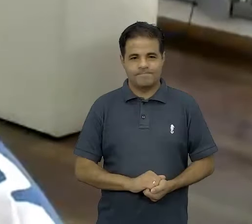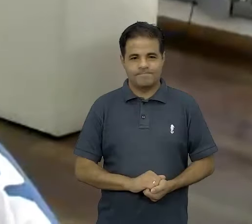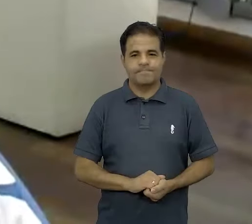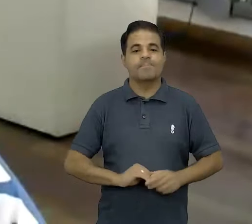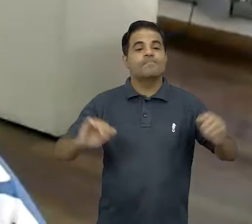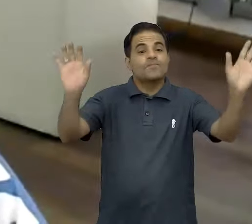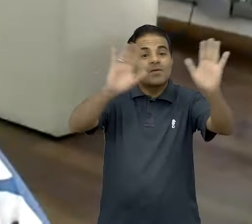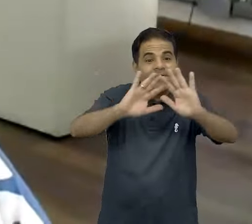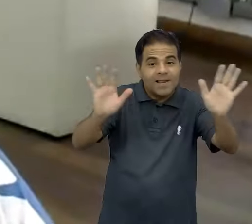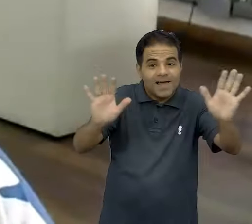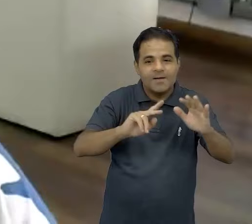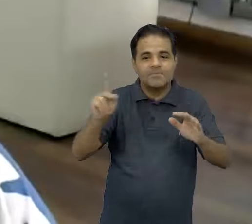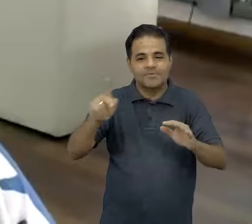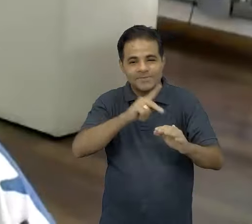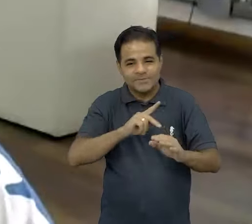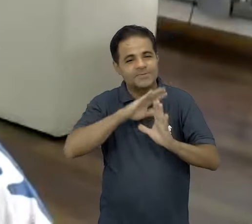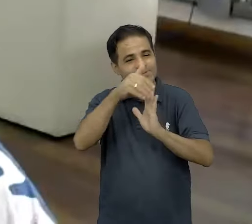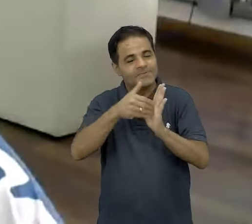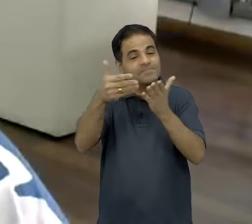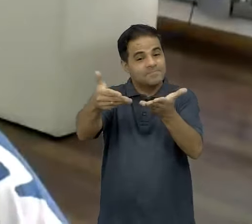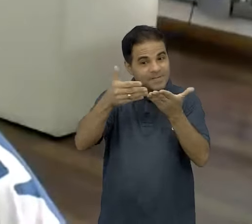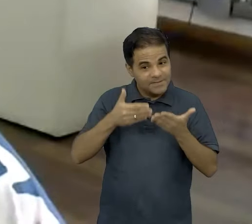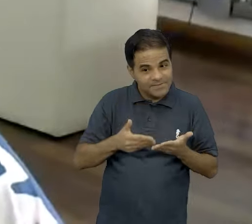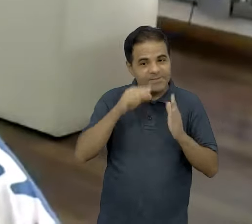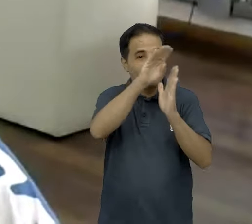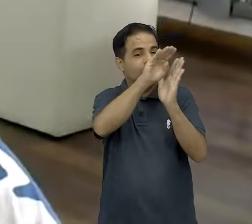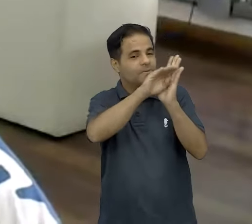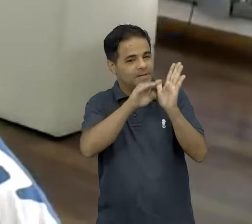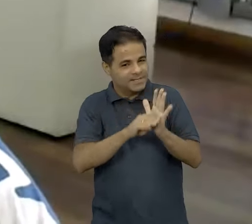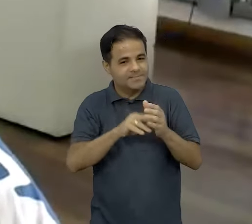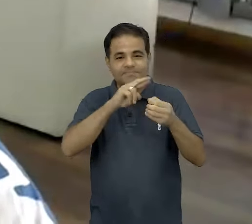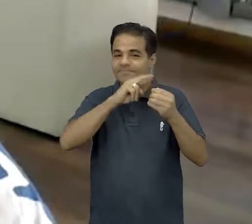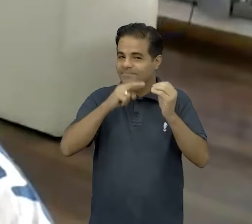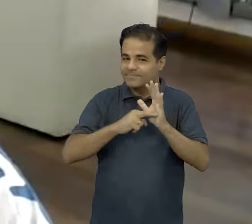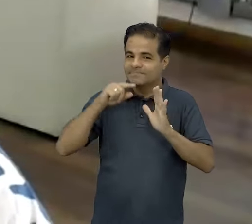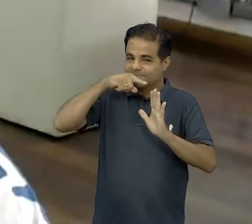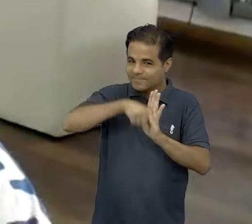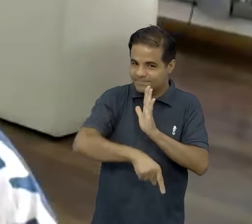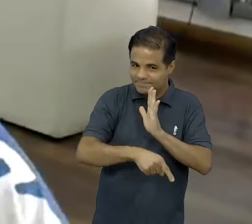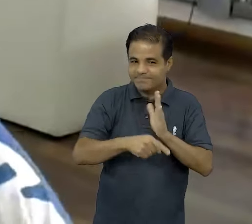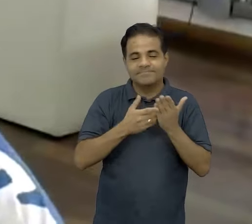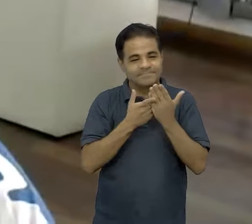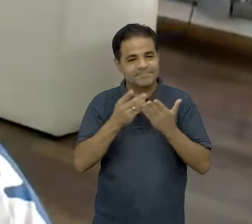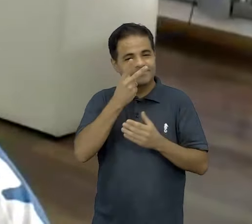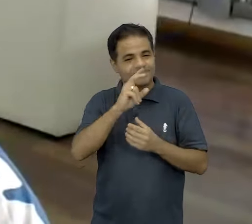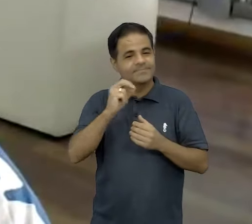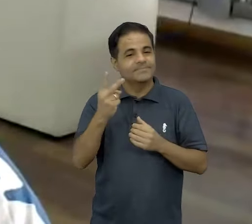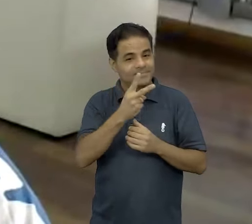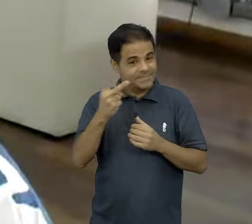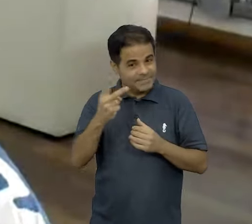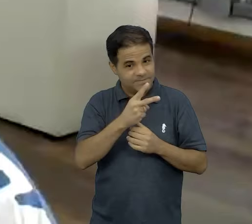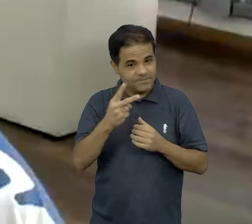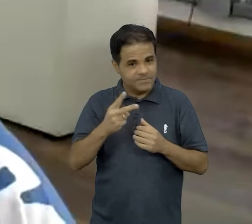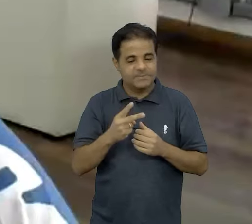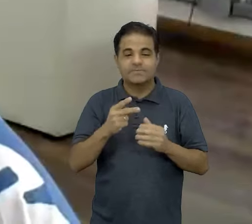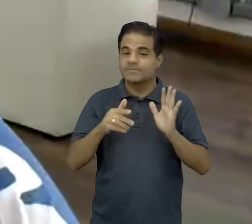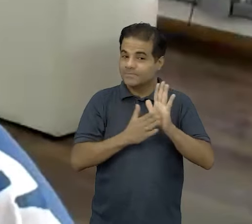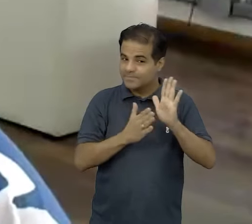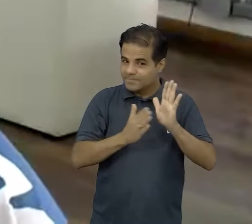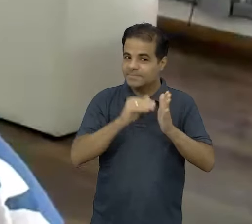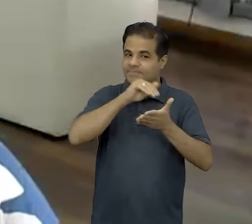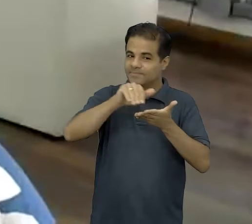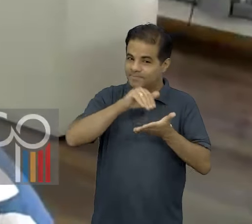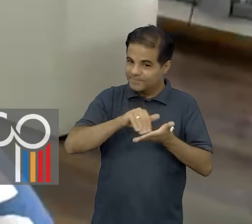Olá, professores, sejam bem-vindos ao nosso programa de recuperação e aprofundamento 2022, proposto